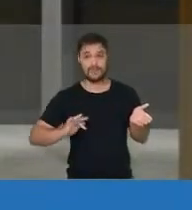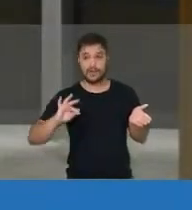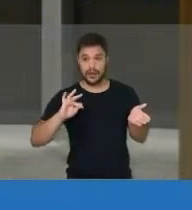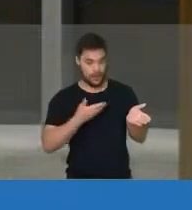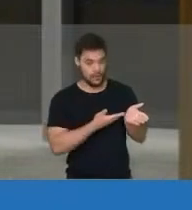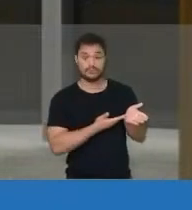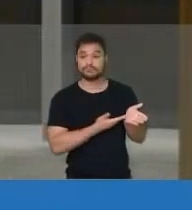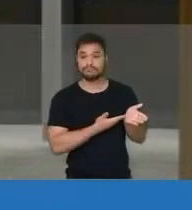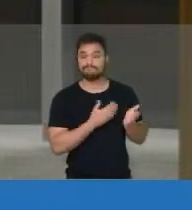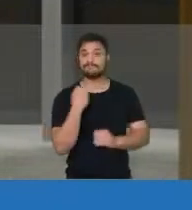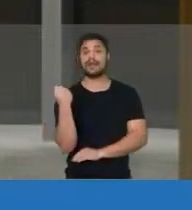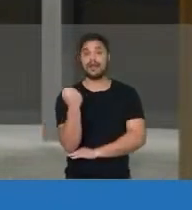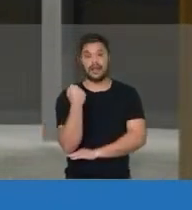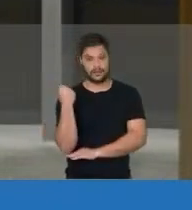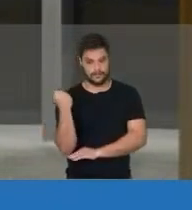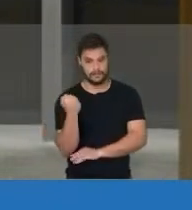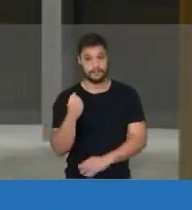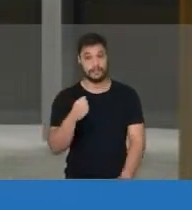é gravíssimo. São